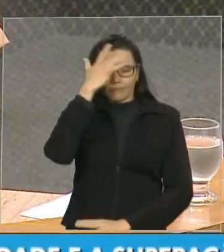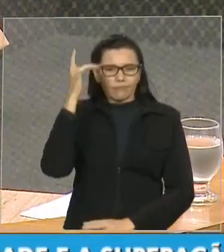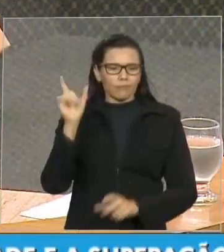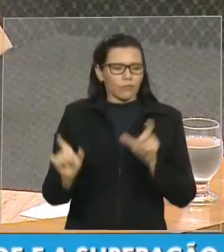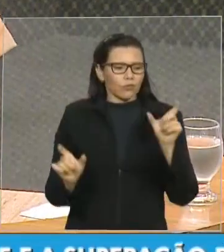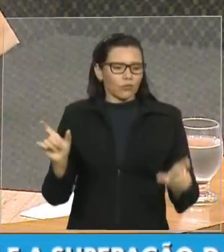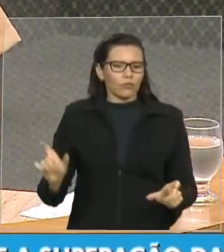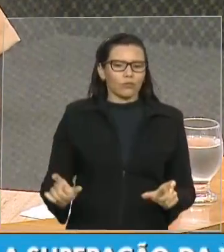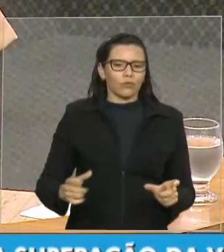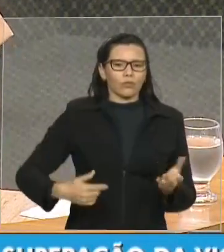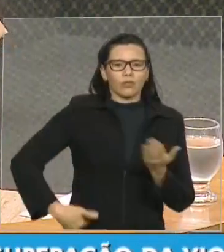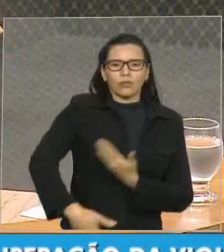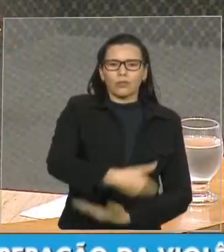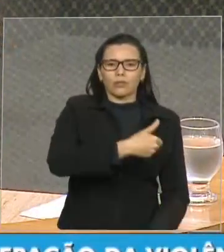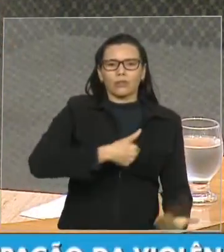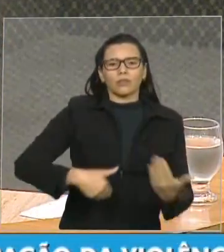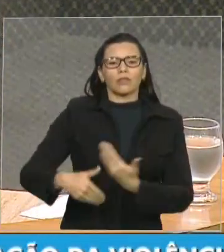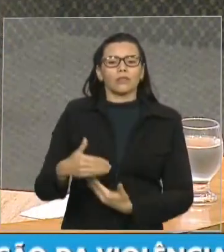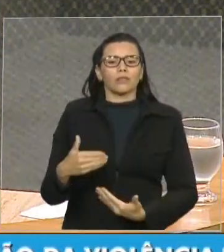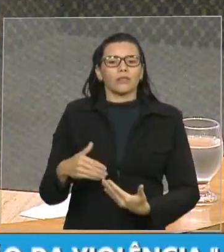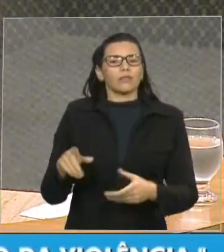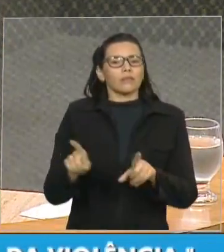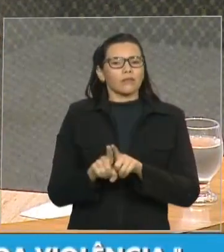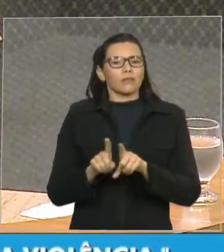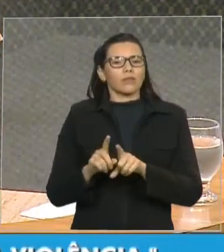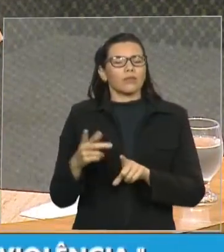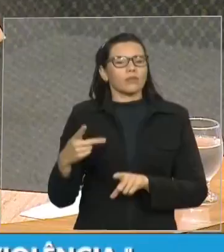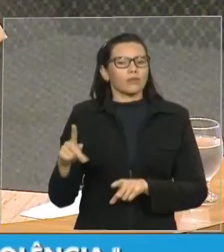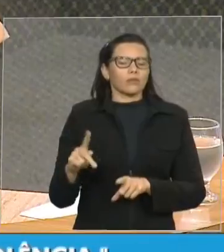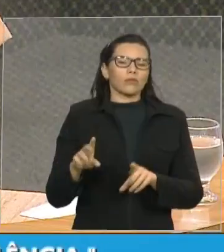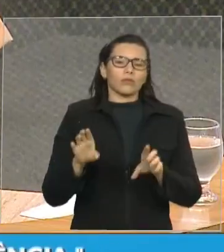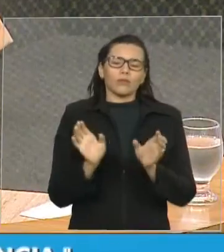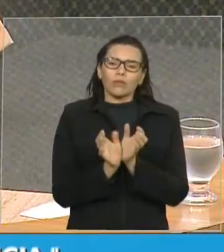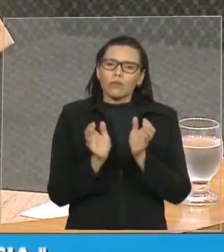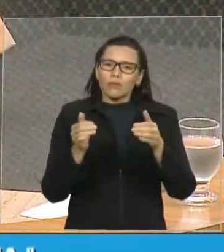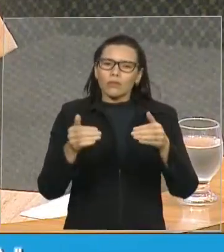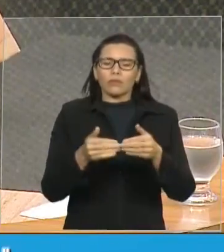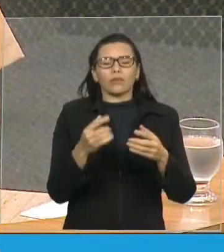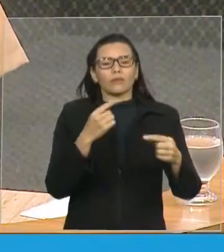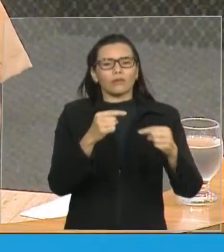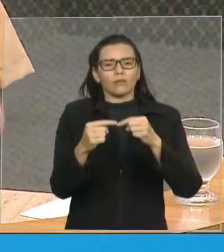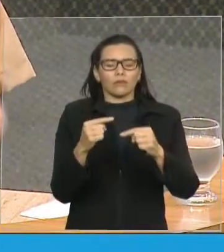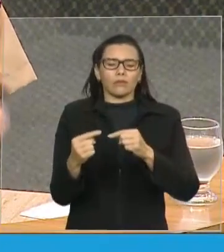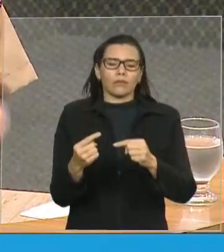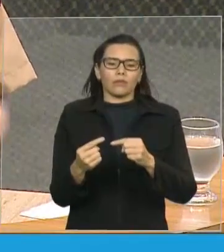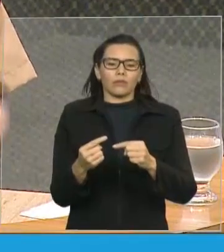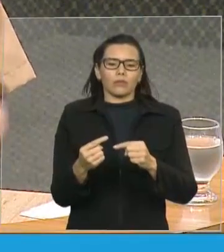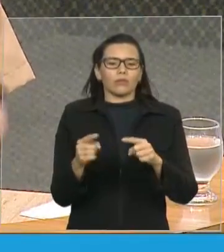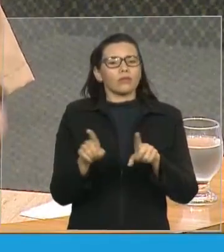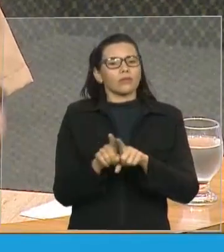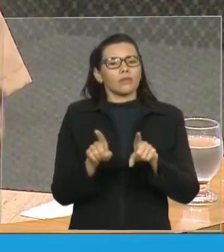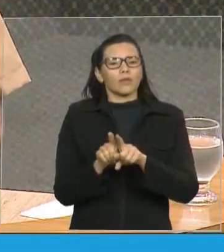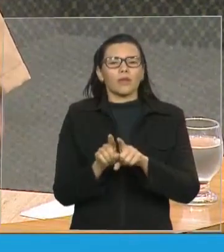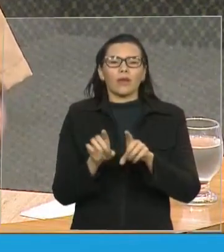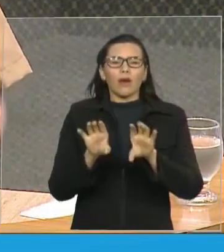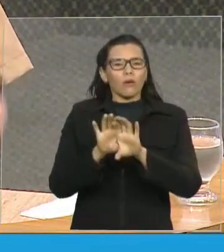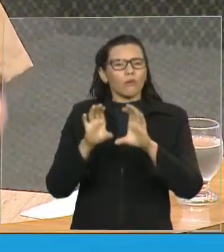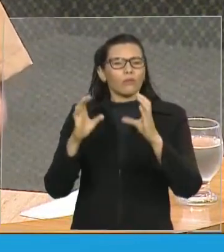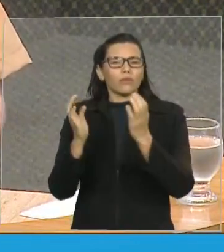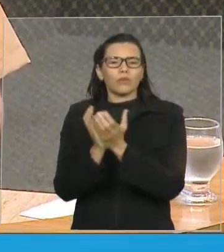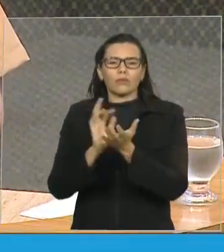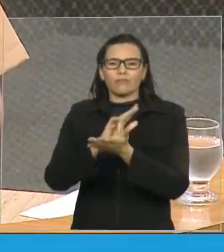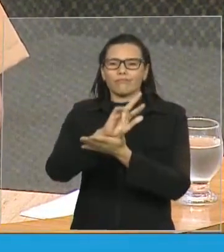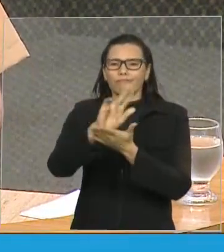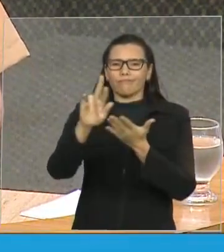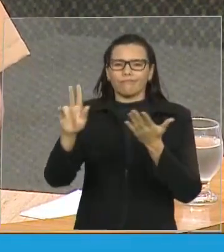pessoas com as suas respectivas comunidades políticas e as demais comunidades entre si,